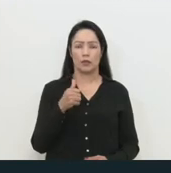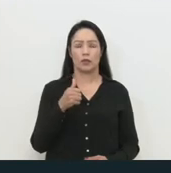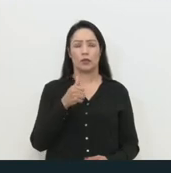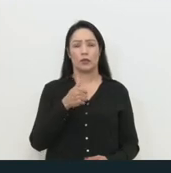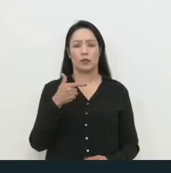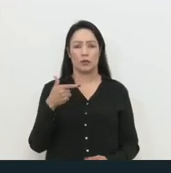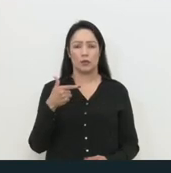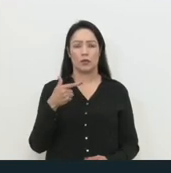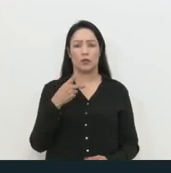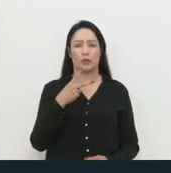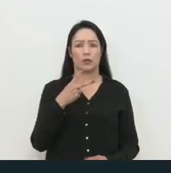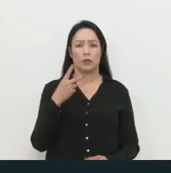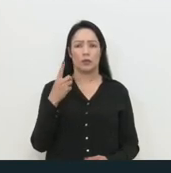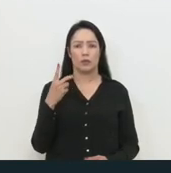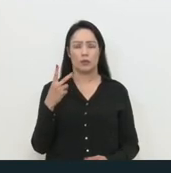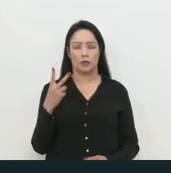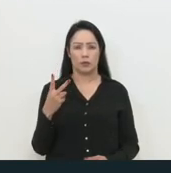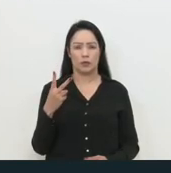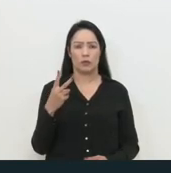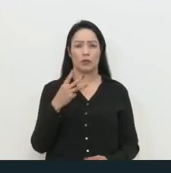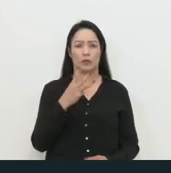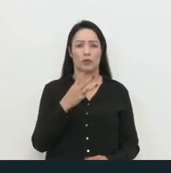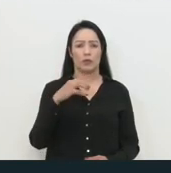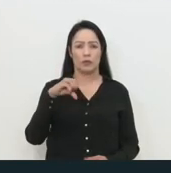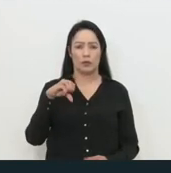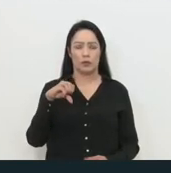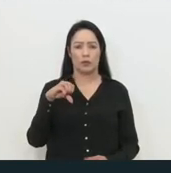12º 39º